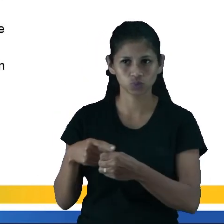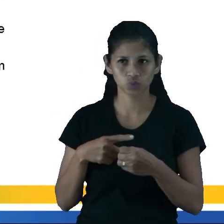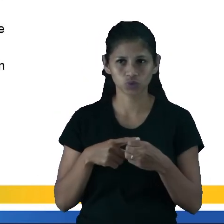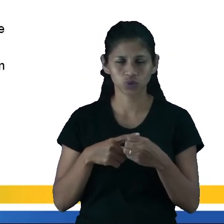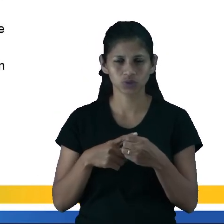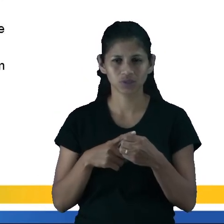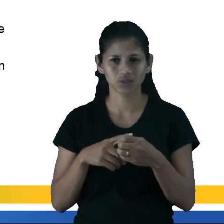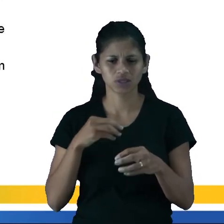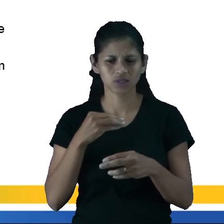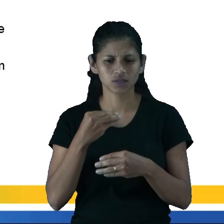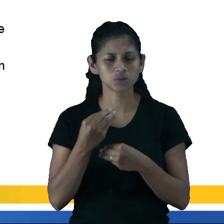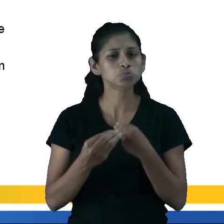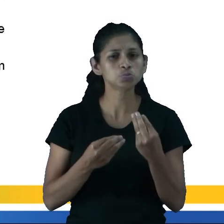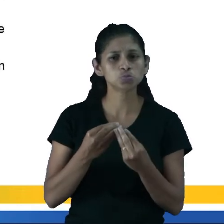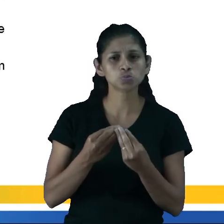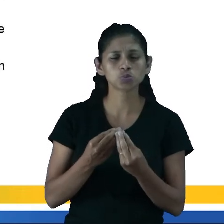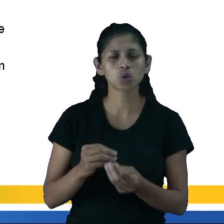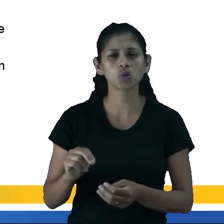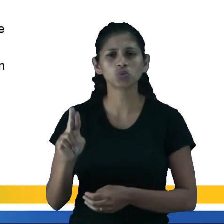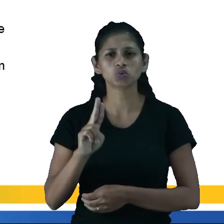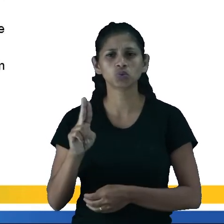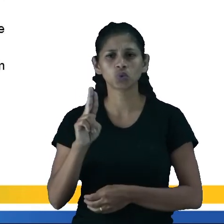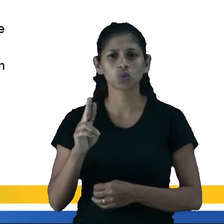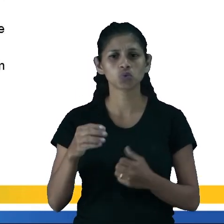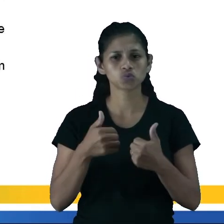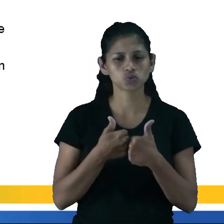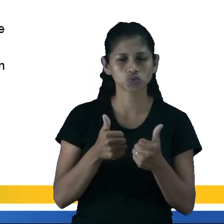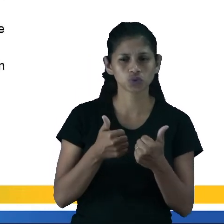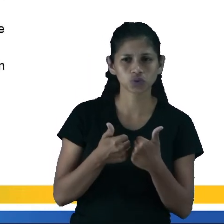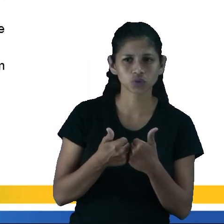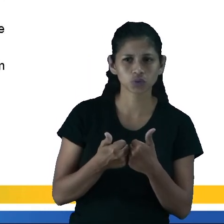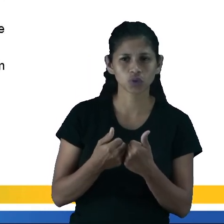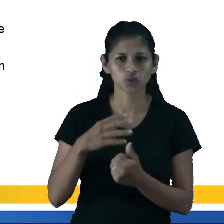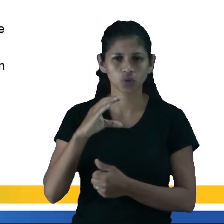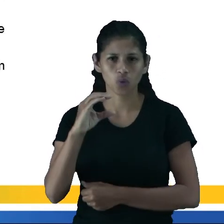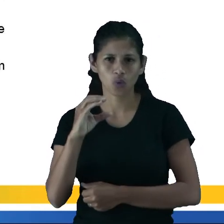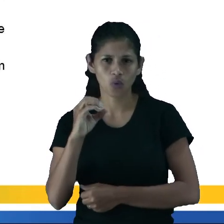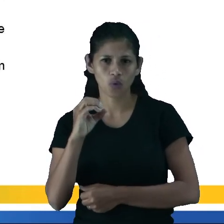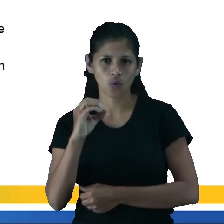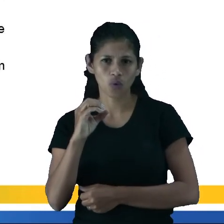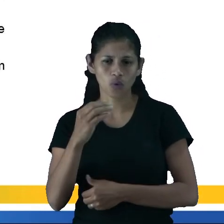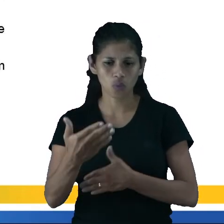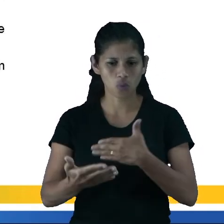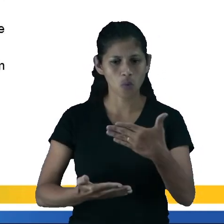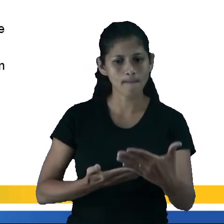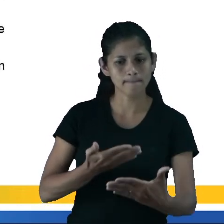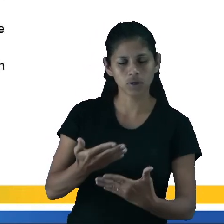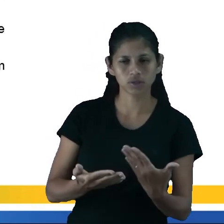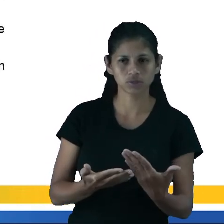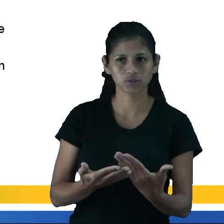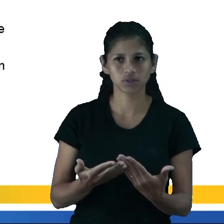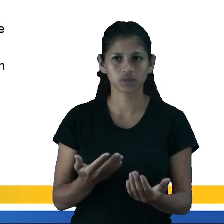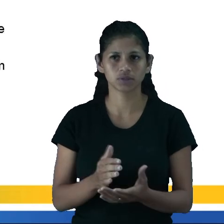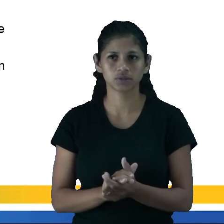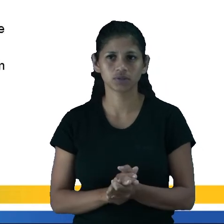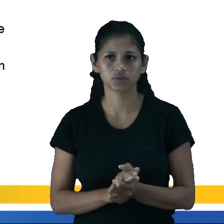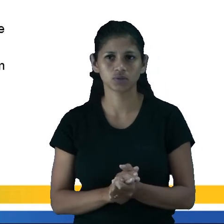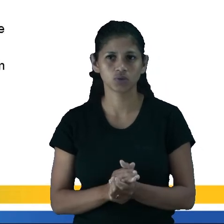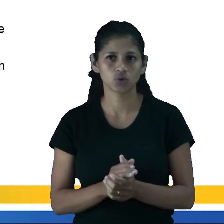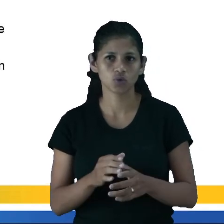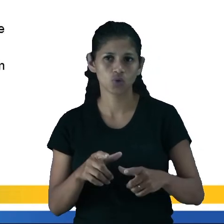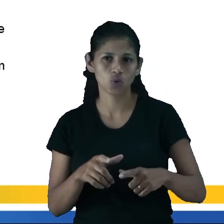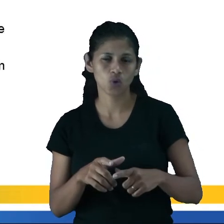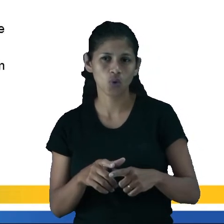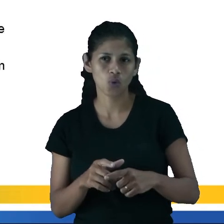de transportes coletivos em detrimento da utilização de transportes individuais. Alternativa C. O aumento da